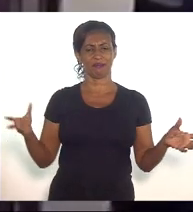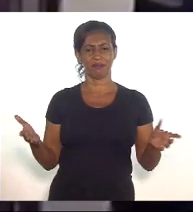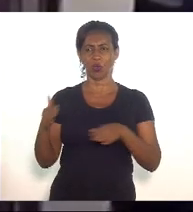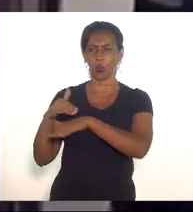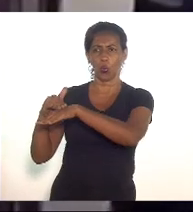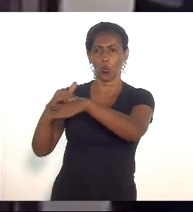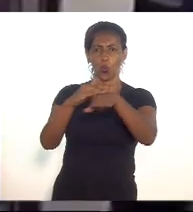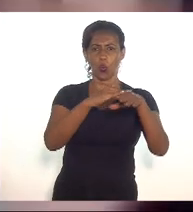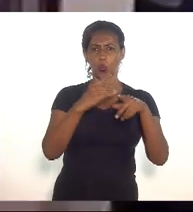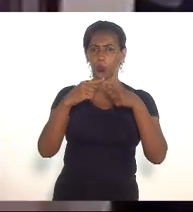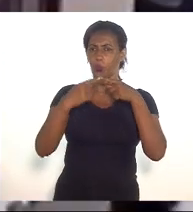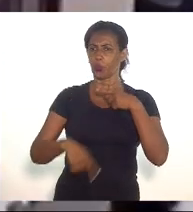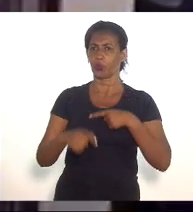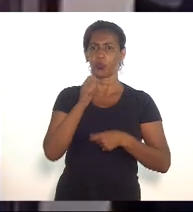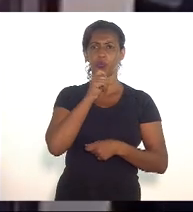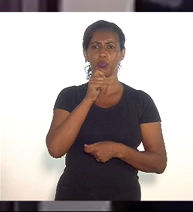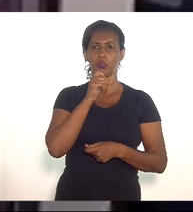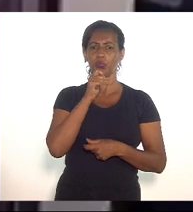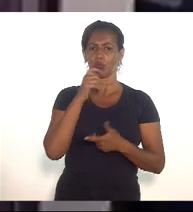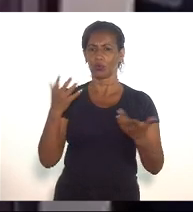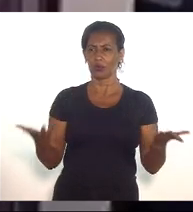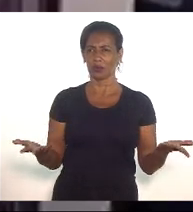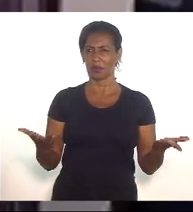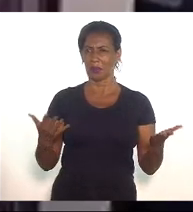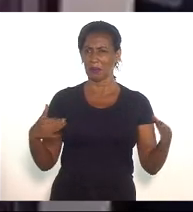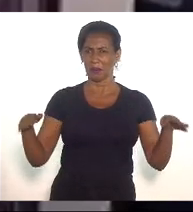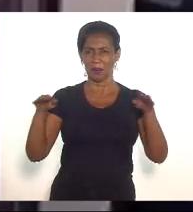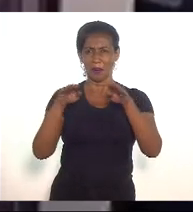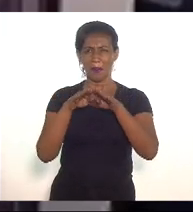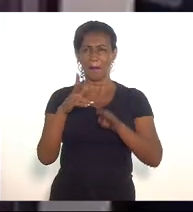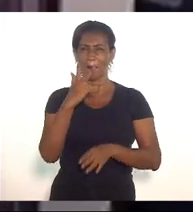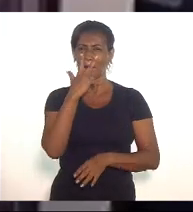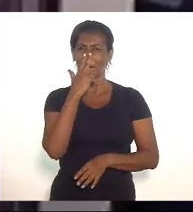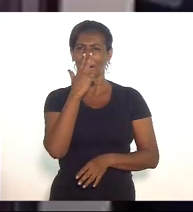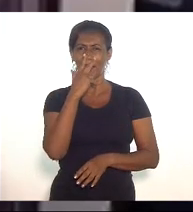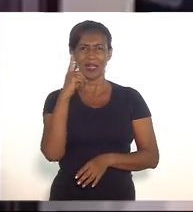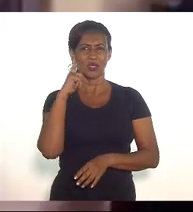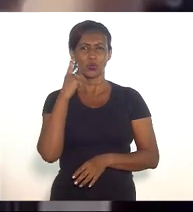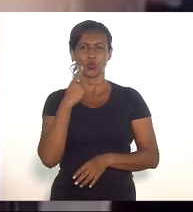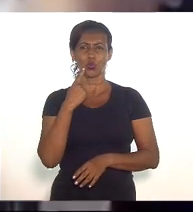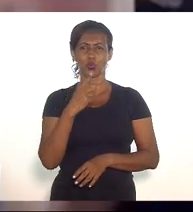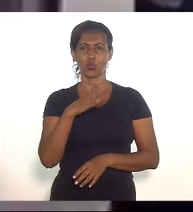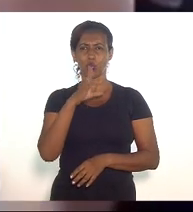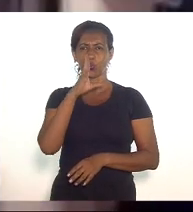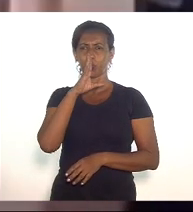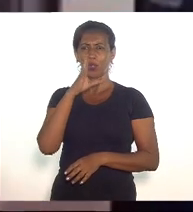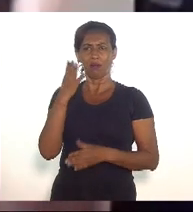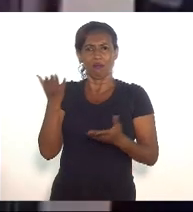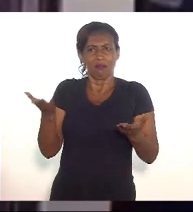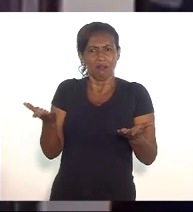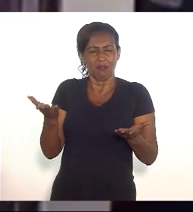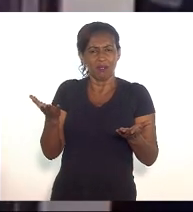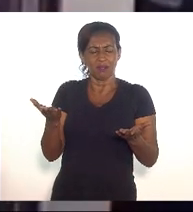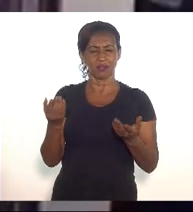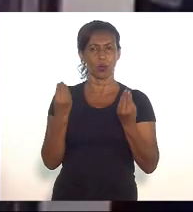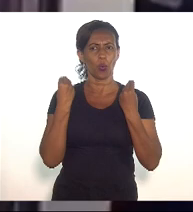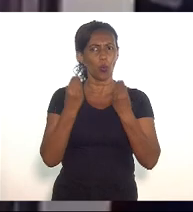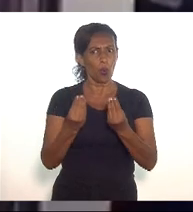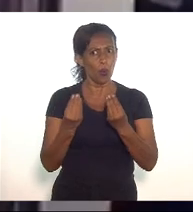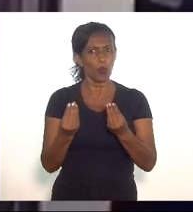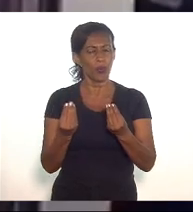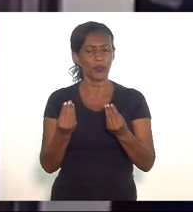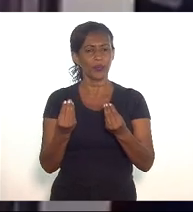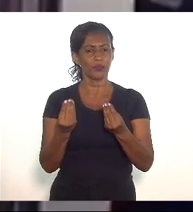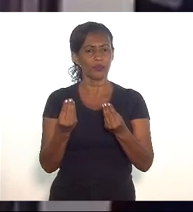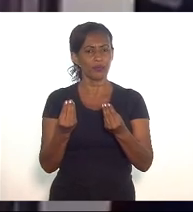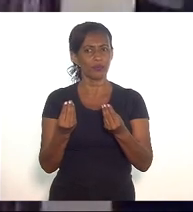É realmente uma figuração de surdos e mudos. E isto daí não leva a lugar nenhum.